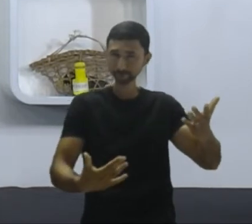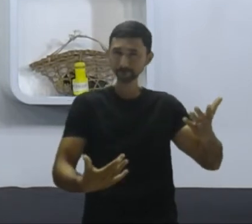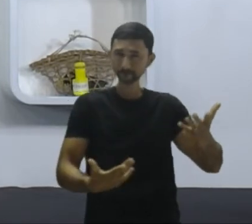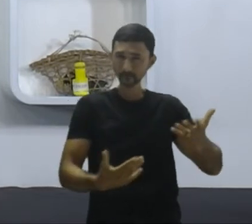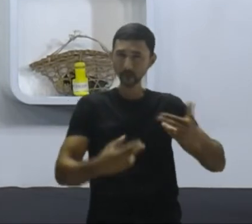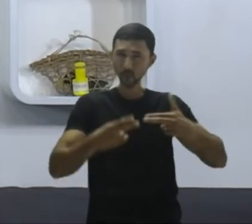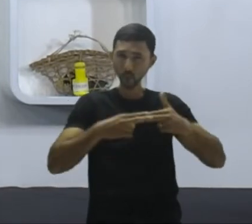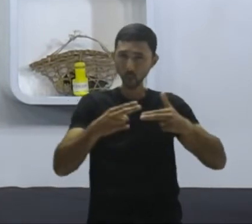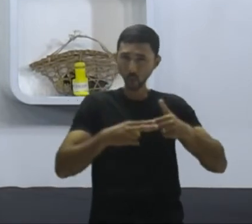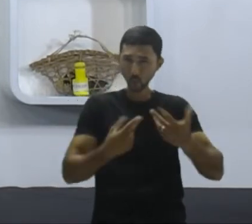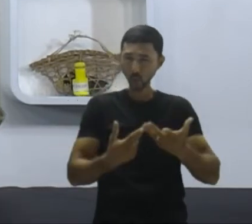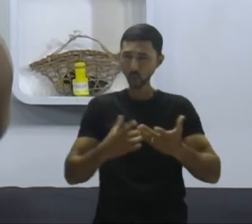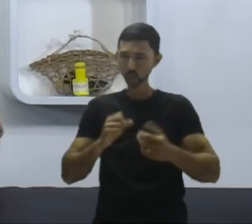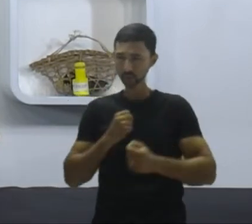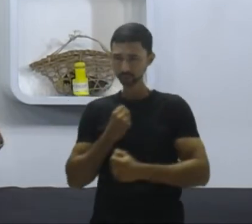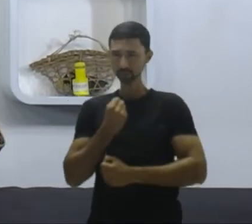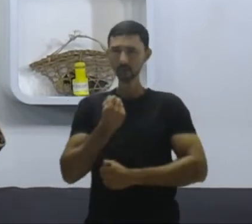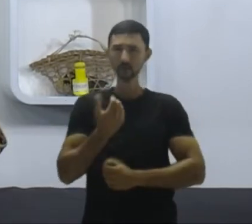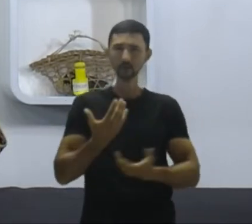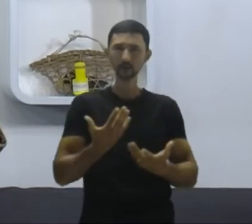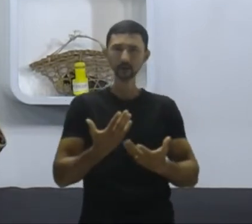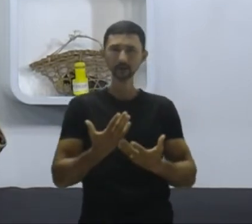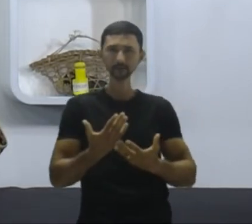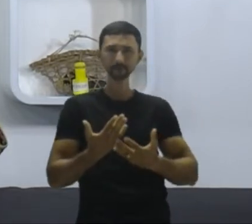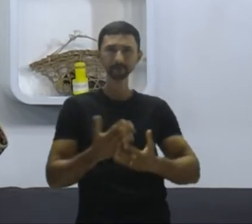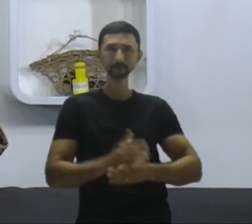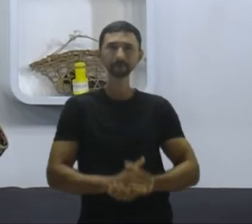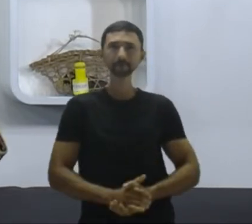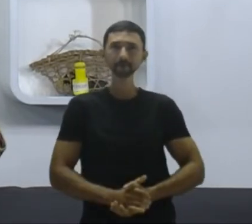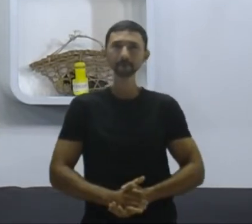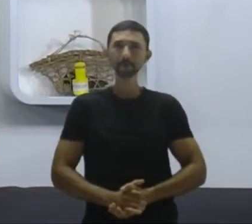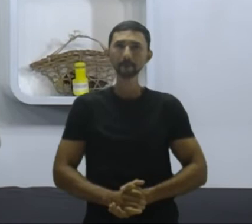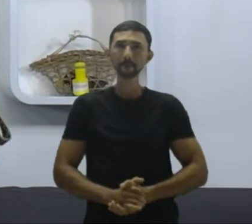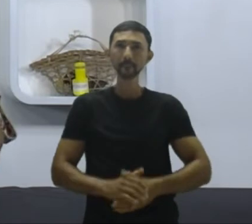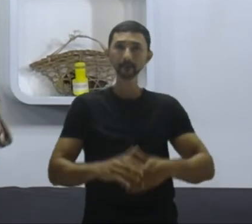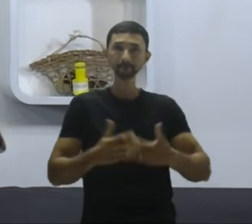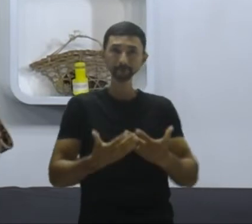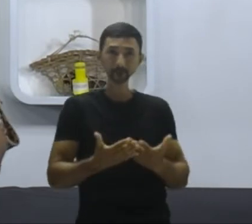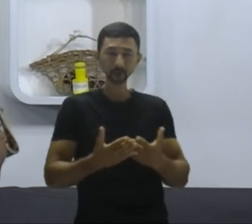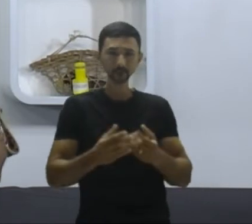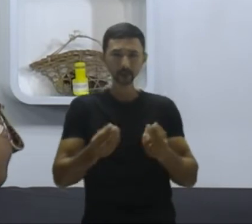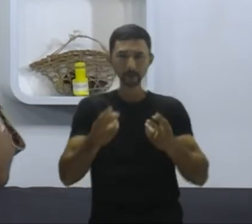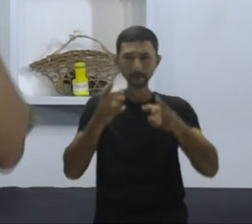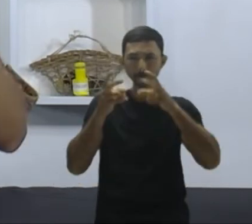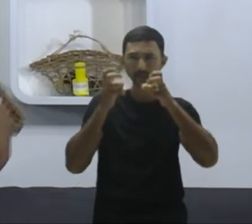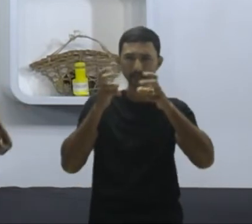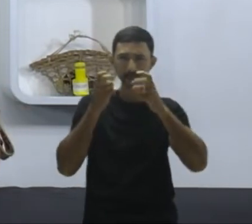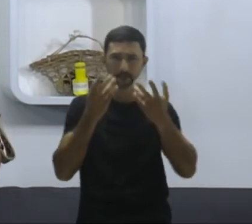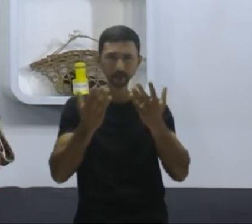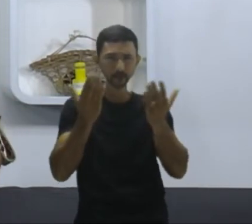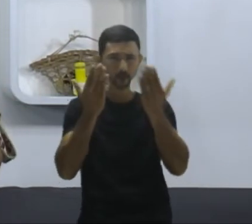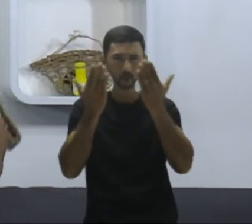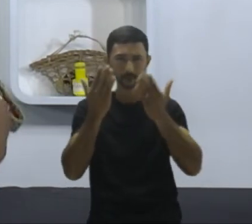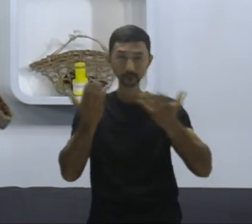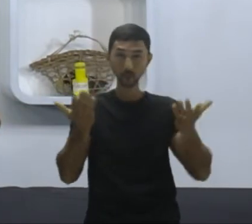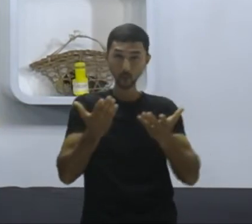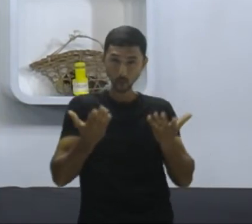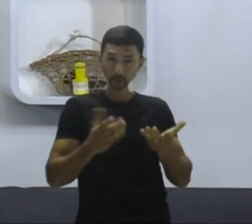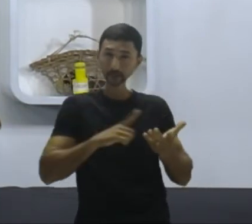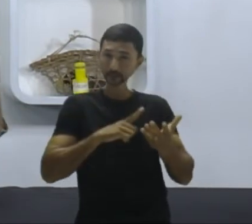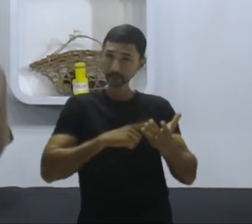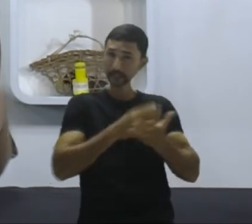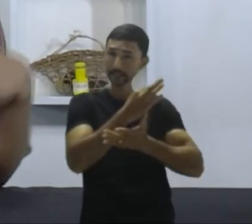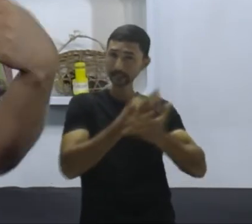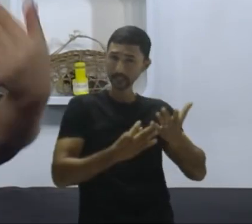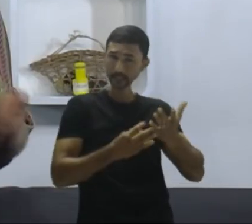usa a figura de um herói para enaltecer um povo, certo? Então, vocês podem notar que nós temos ainda hoje